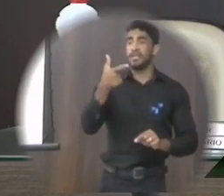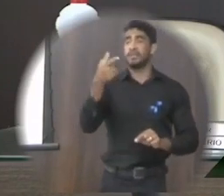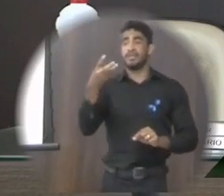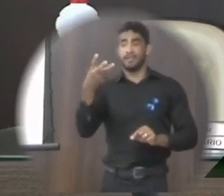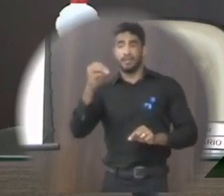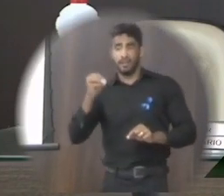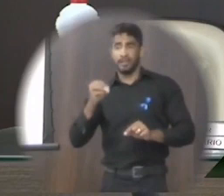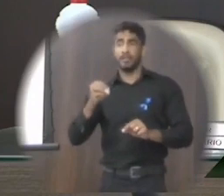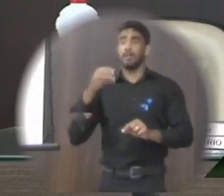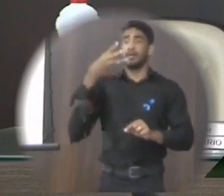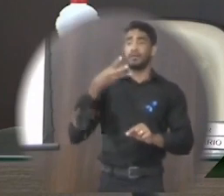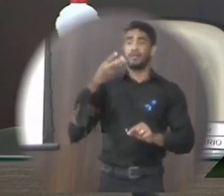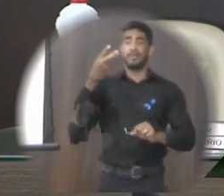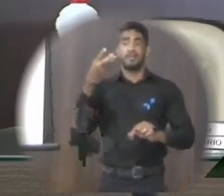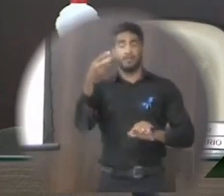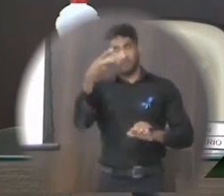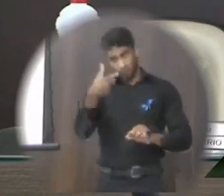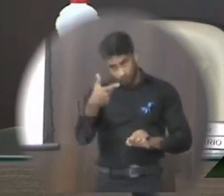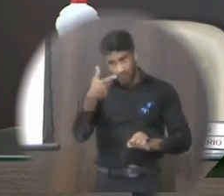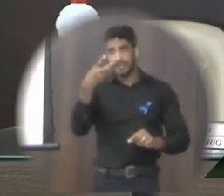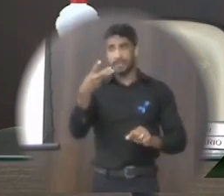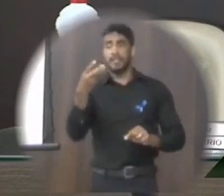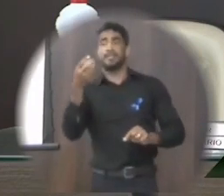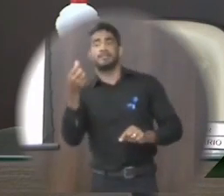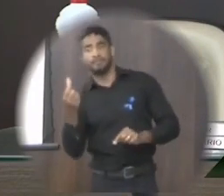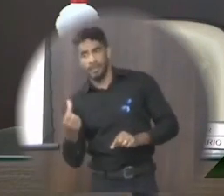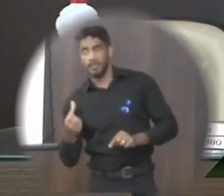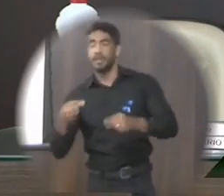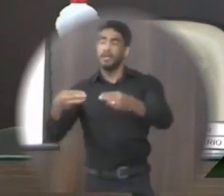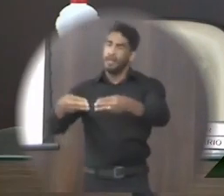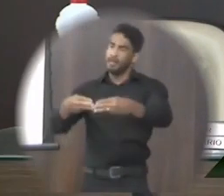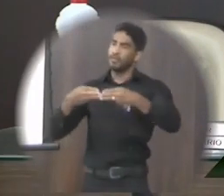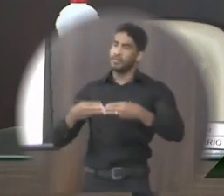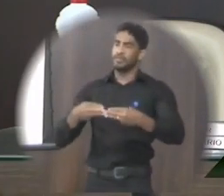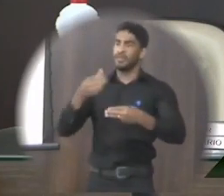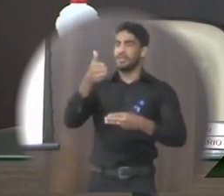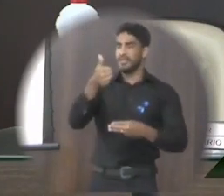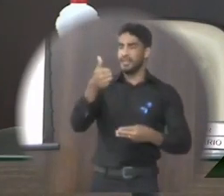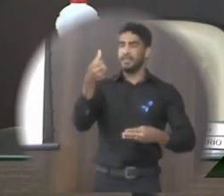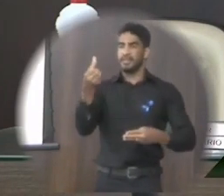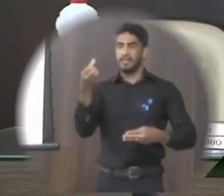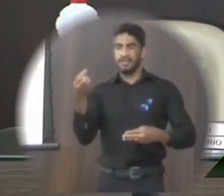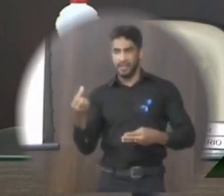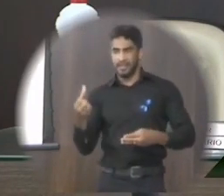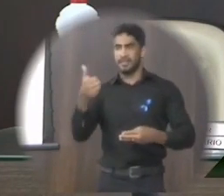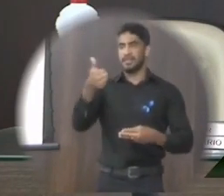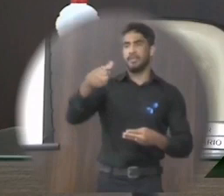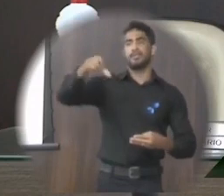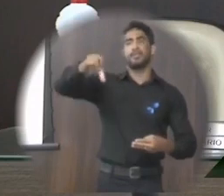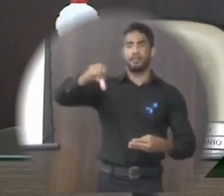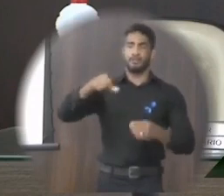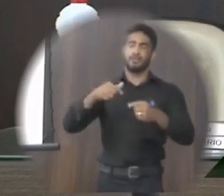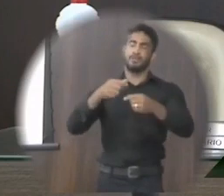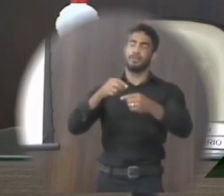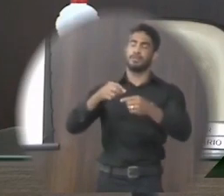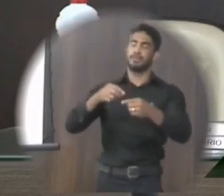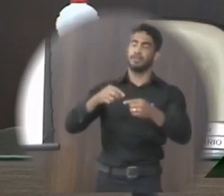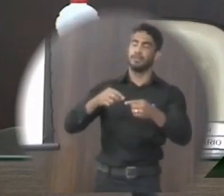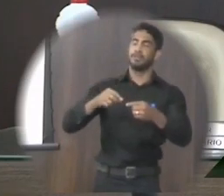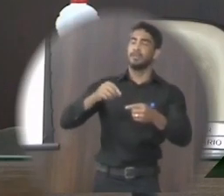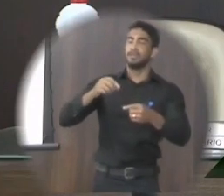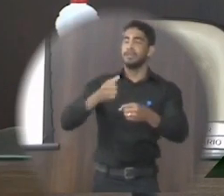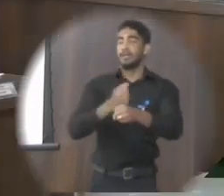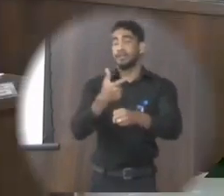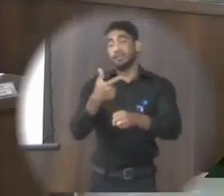230 a 236 2021 e moções 106 a 109 de 2021.